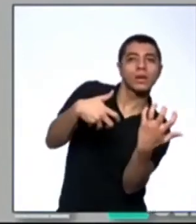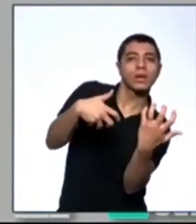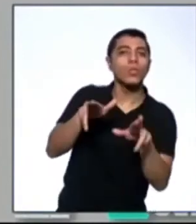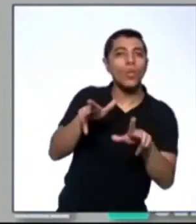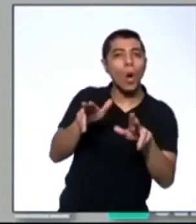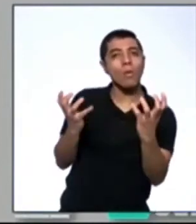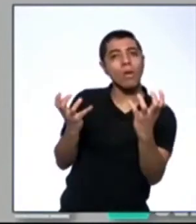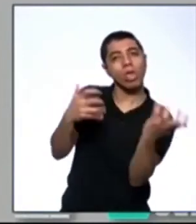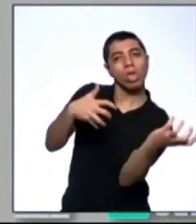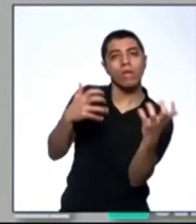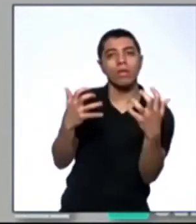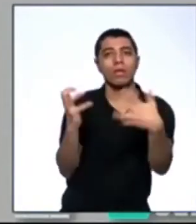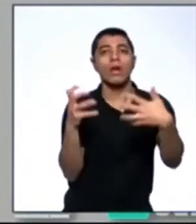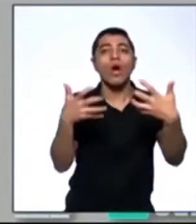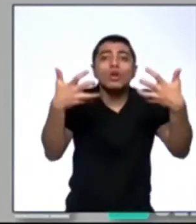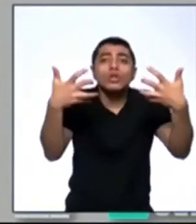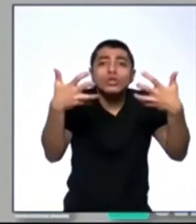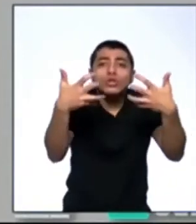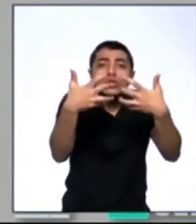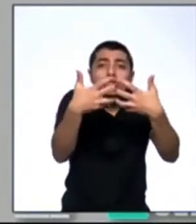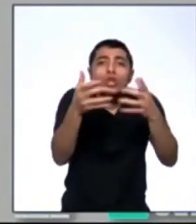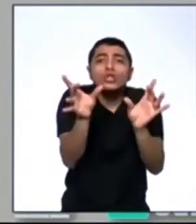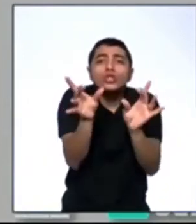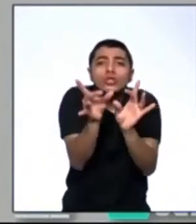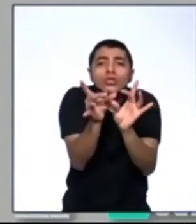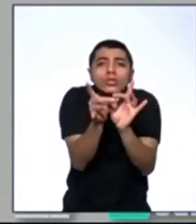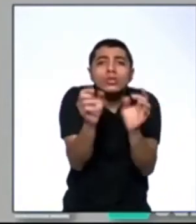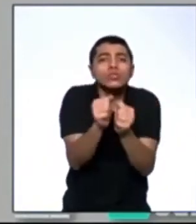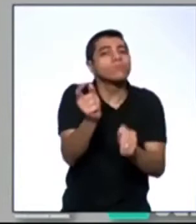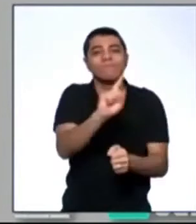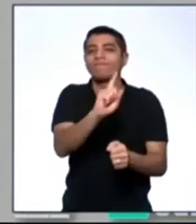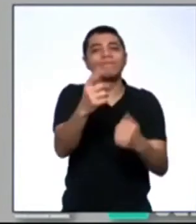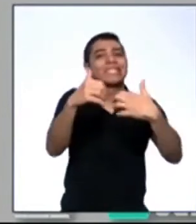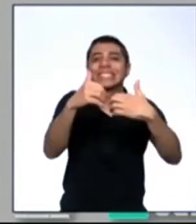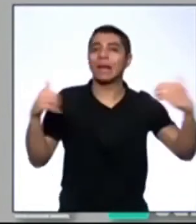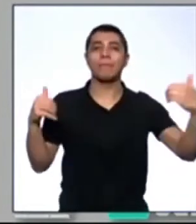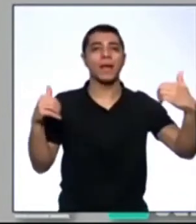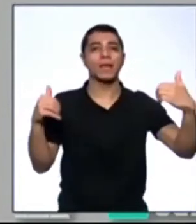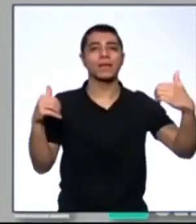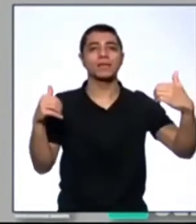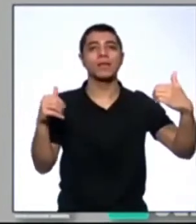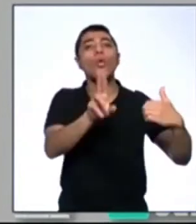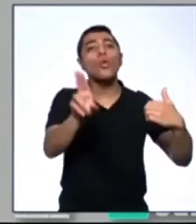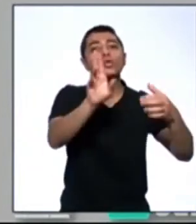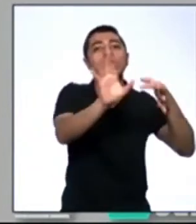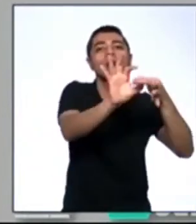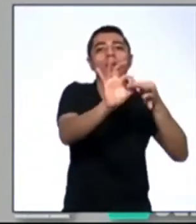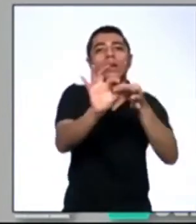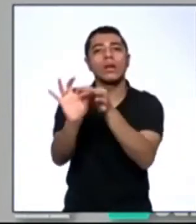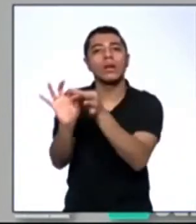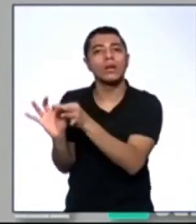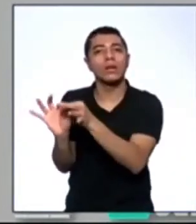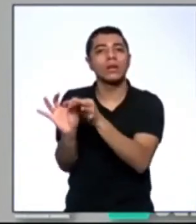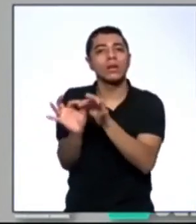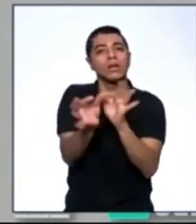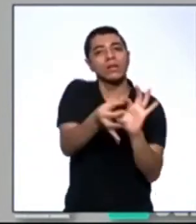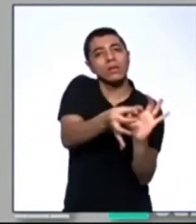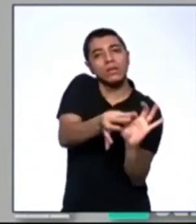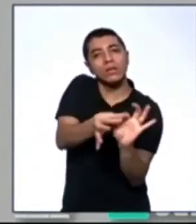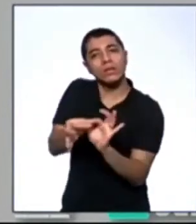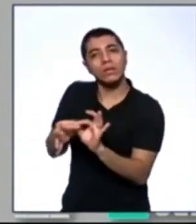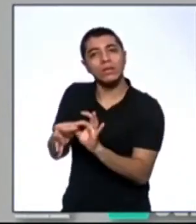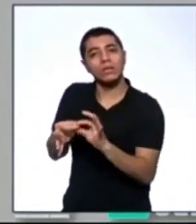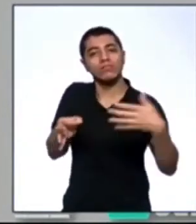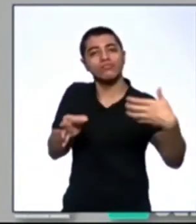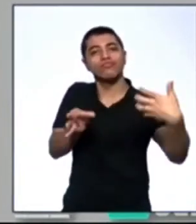aí? A velocidade da periferia de B é igual à velocidade da periferia de A. Porque quem dá essa transmissão de velocidade